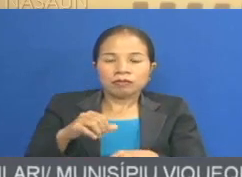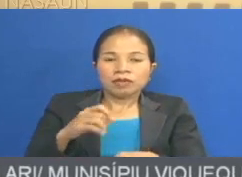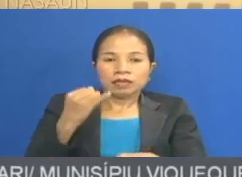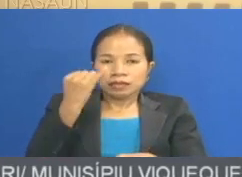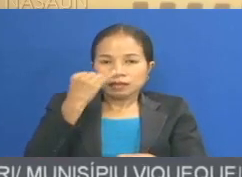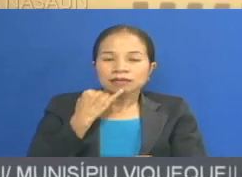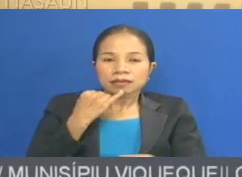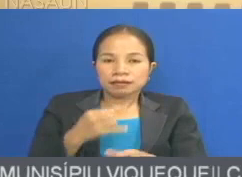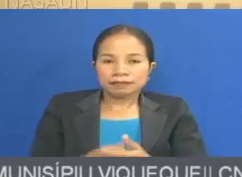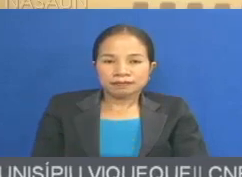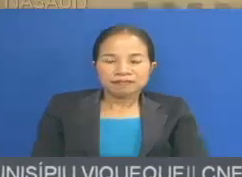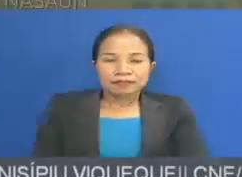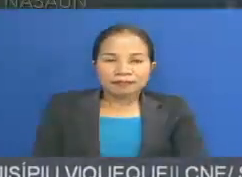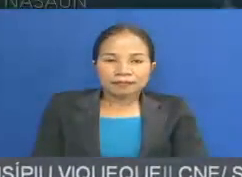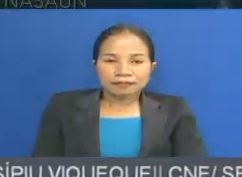maio tinane.